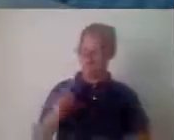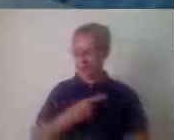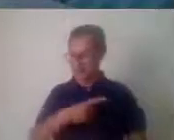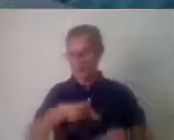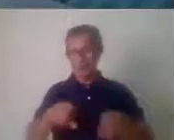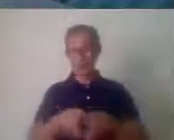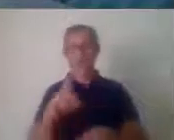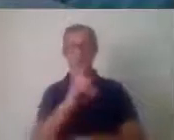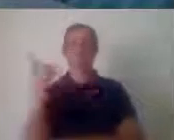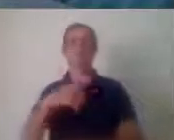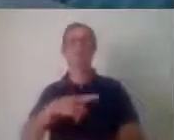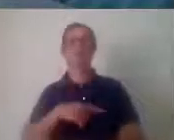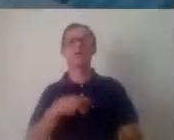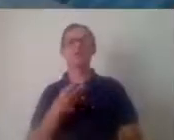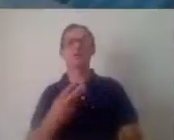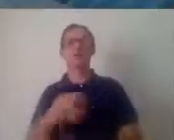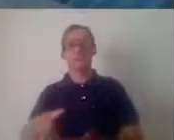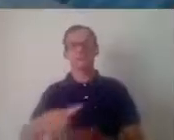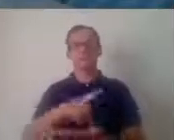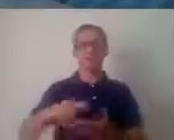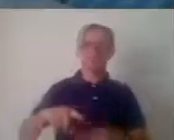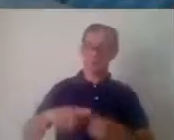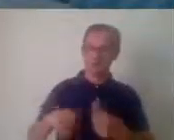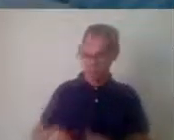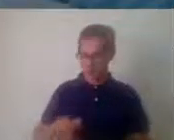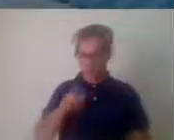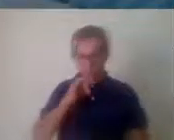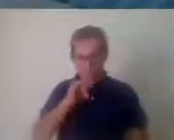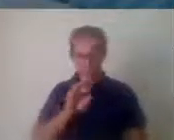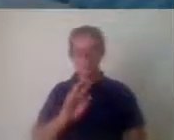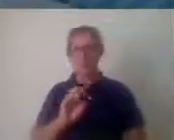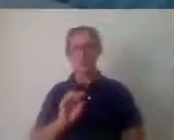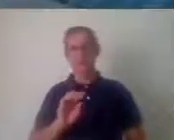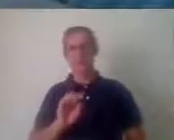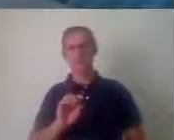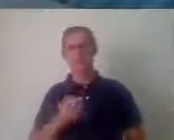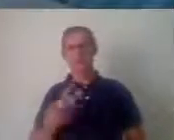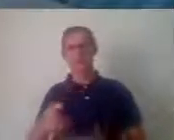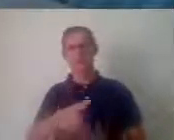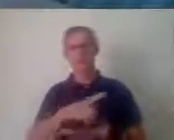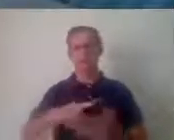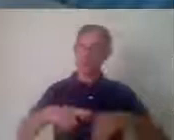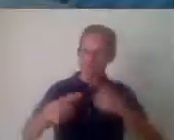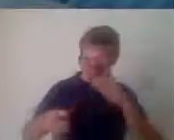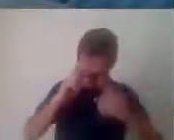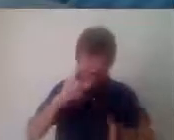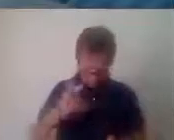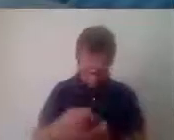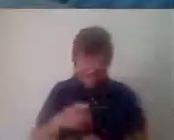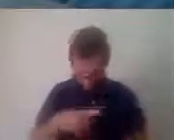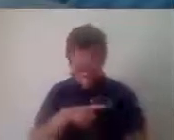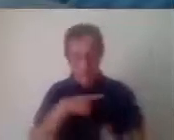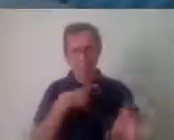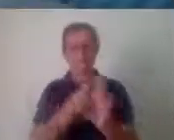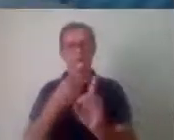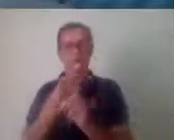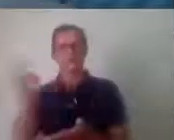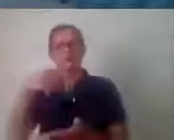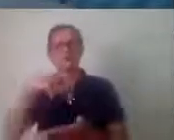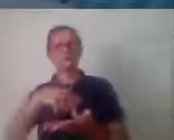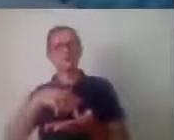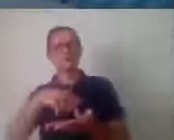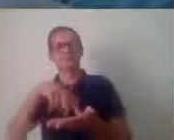tem altura, ali a gente tem 3 dimensões. No nosso caso, é só 2 dimensões. A ideia é essa, você vai encontrar o ponto